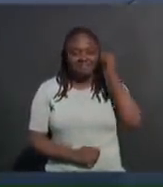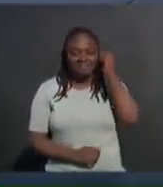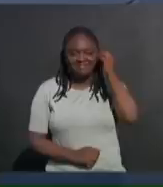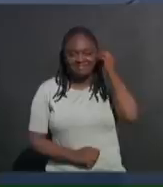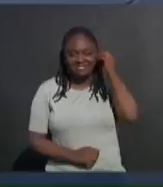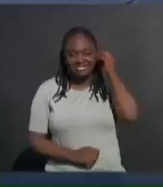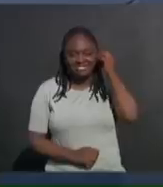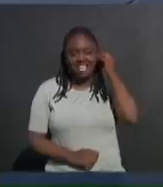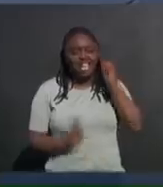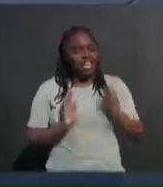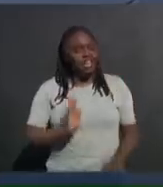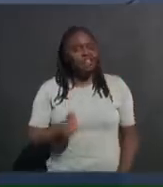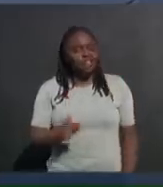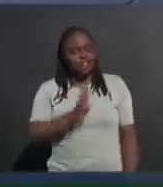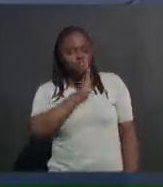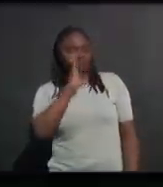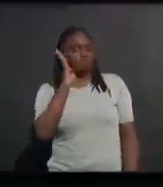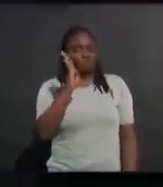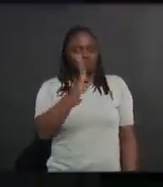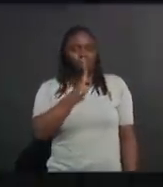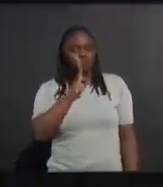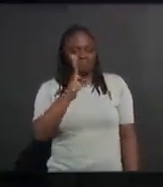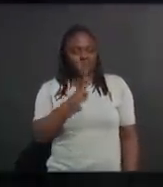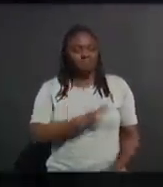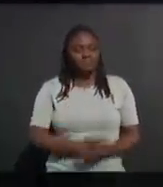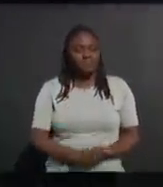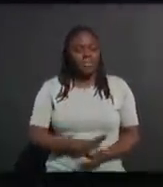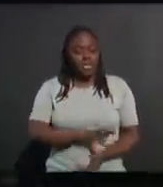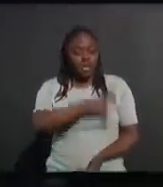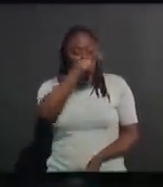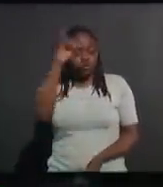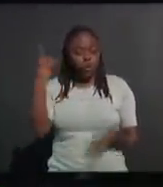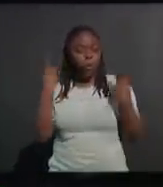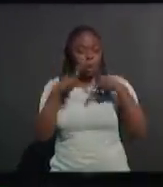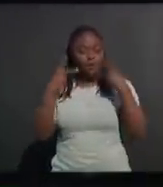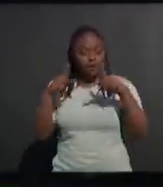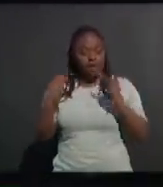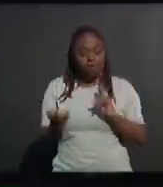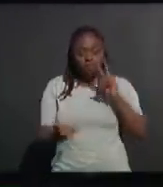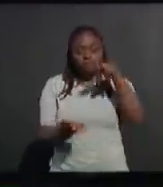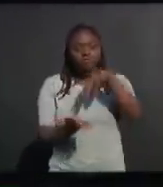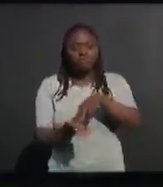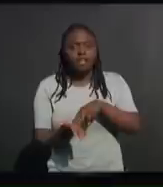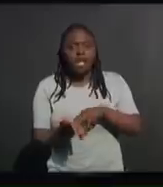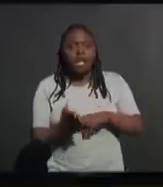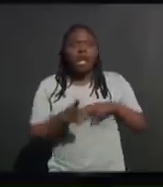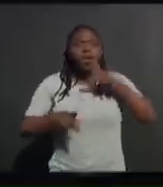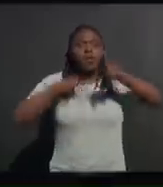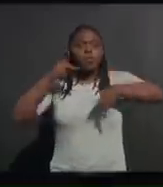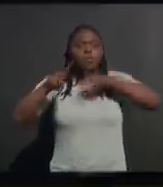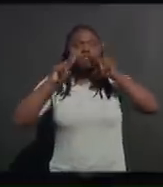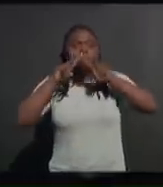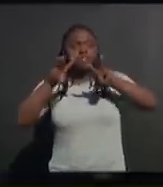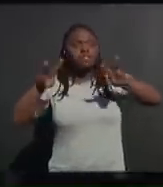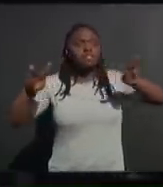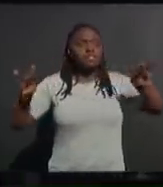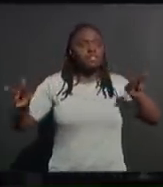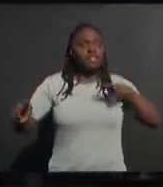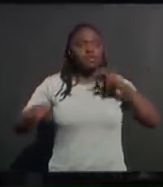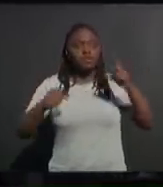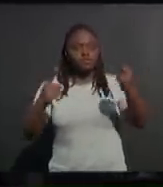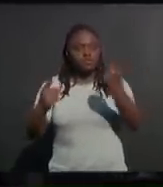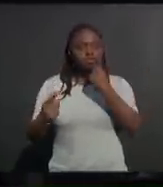Ficar tonto, eu já fiquei tonto. Eu fiquei tonto uma vez subindo para pregar. E para pregar? Eu olhava para o povo estava fazendo assim na minha